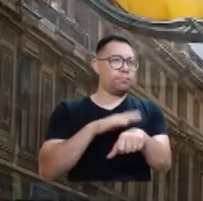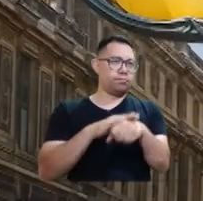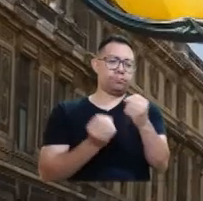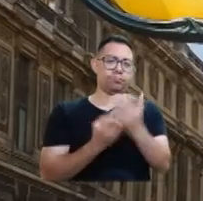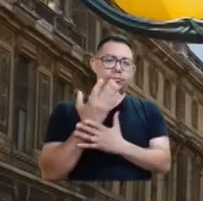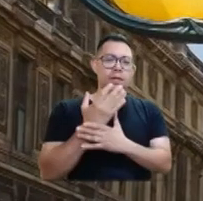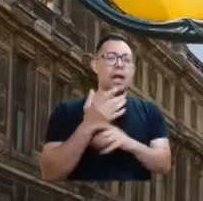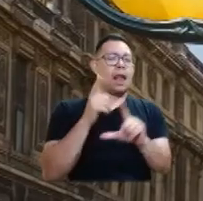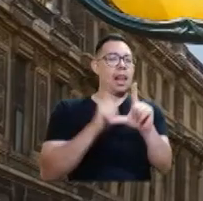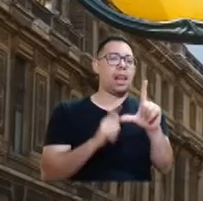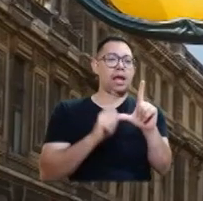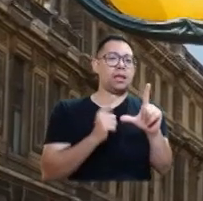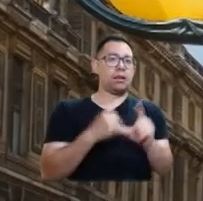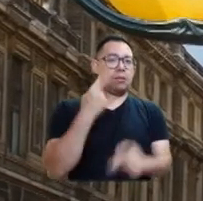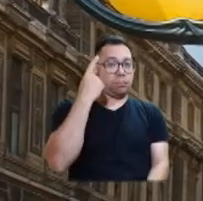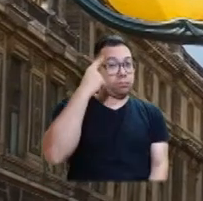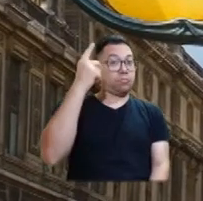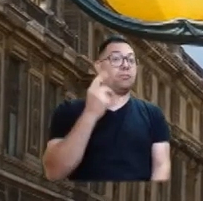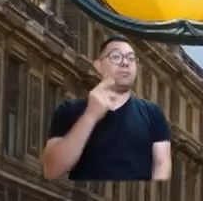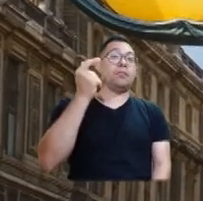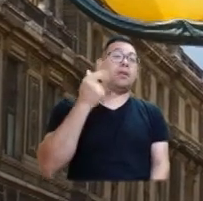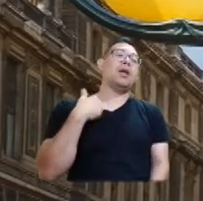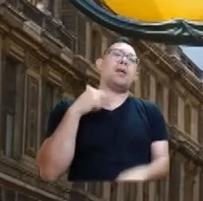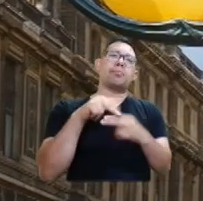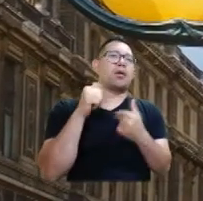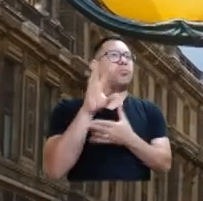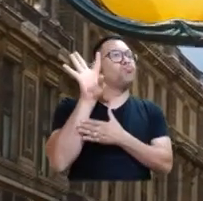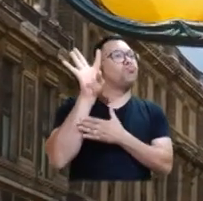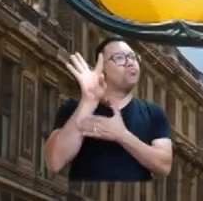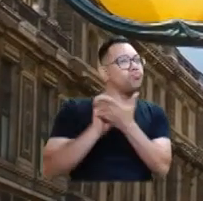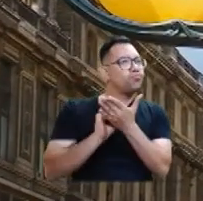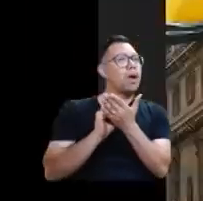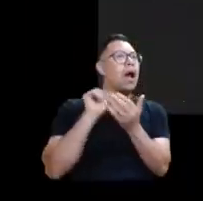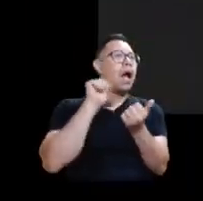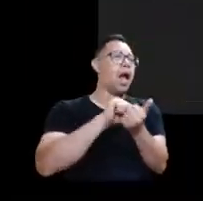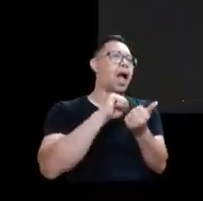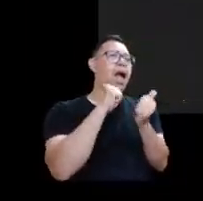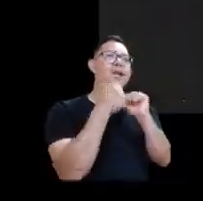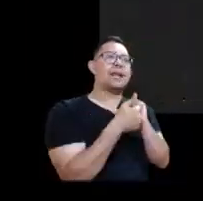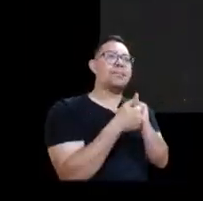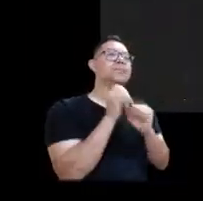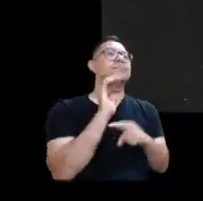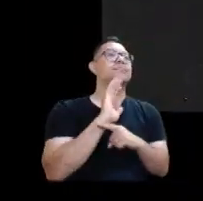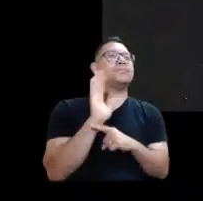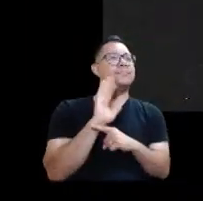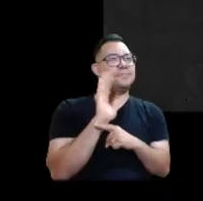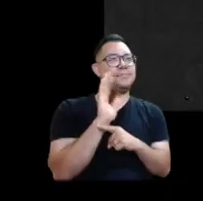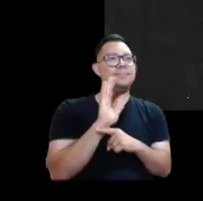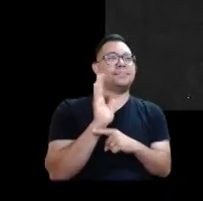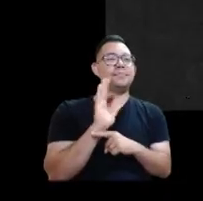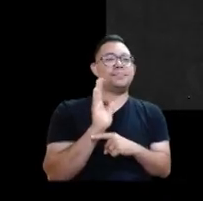metropolitano foi criada pelo próprio artista, pelo próprio arquiteto, engenheiro que fez essas construções. Então você teve